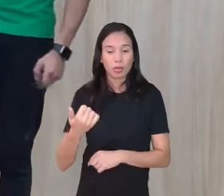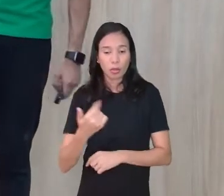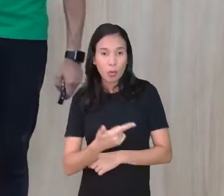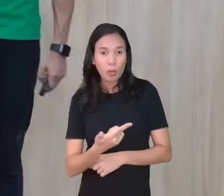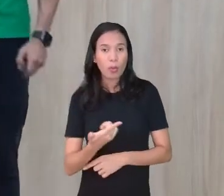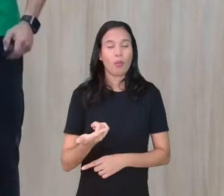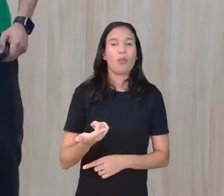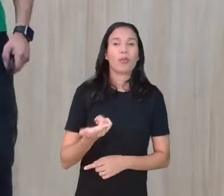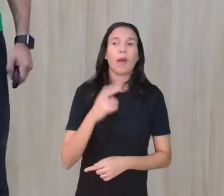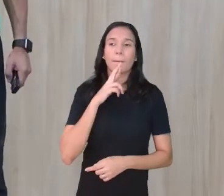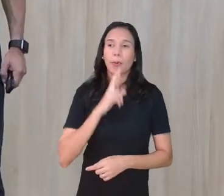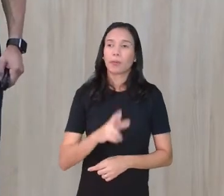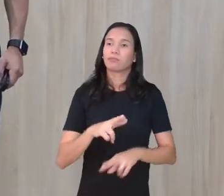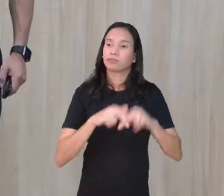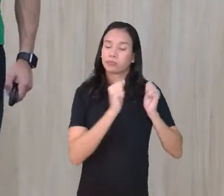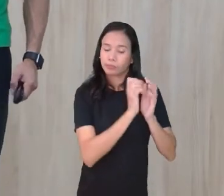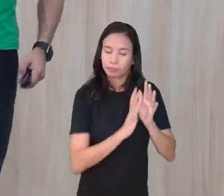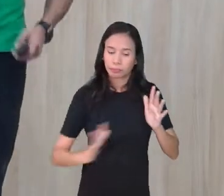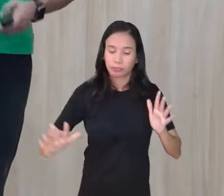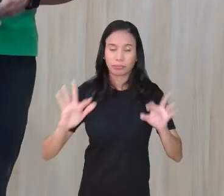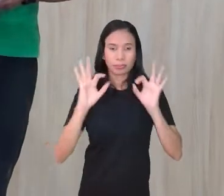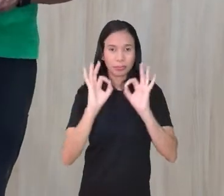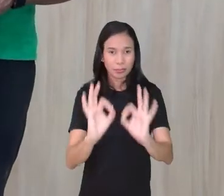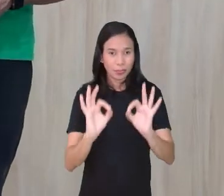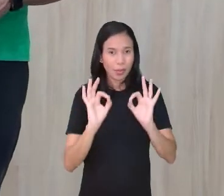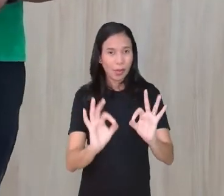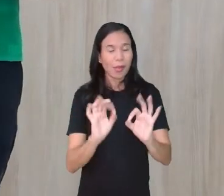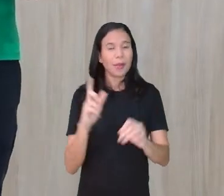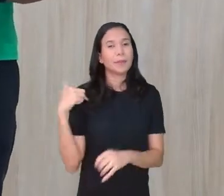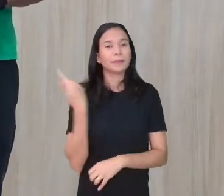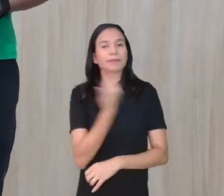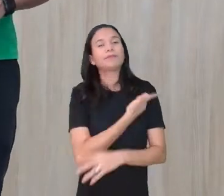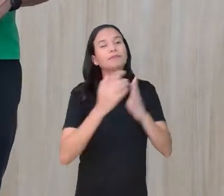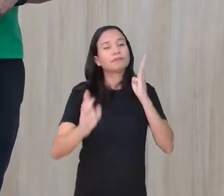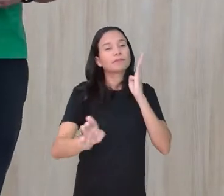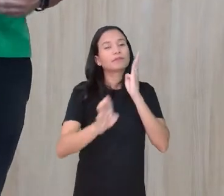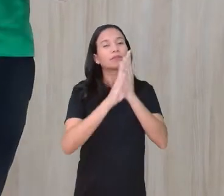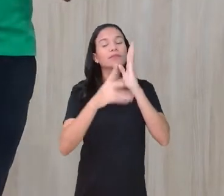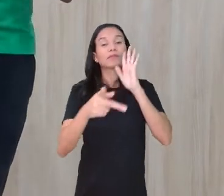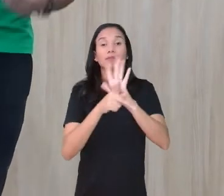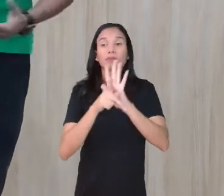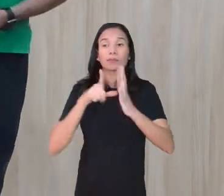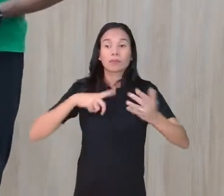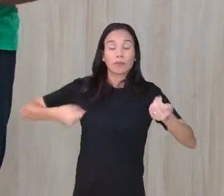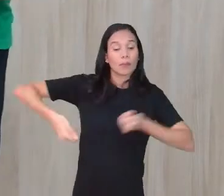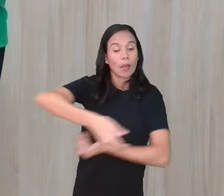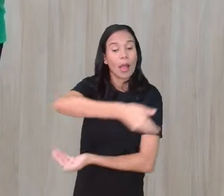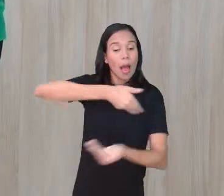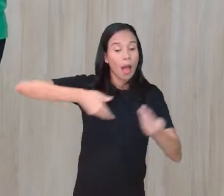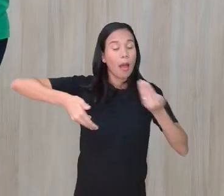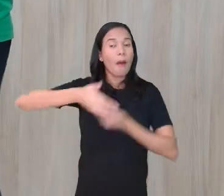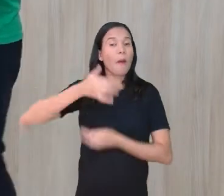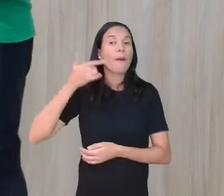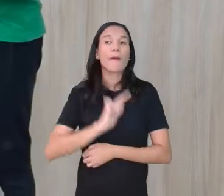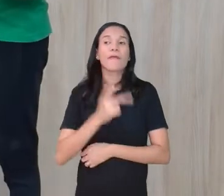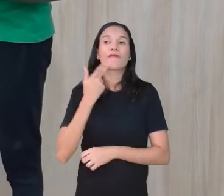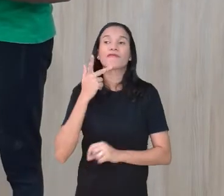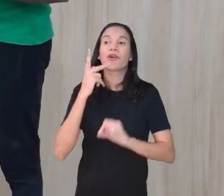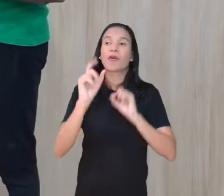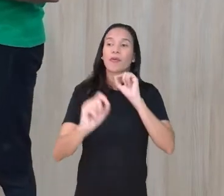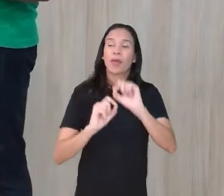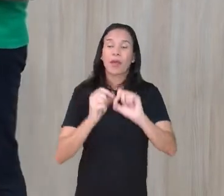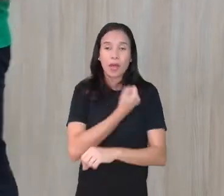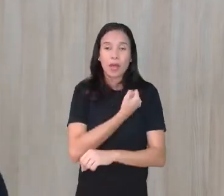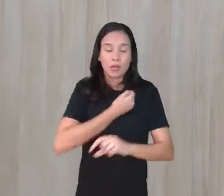e assim por diante, certo? Então, quando a gente encontra aí essa relação, a gente diz que